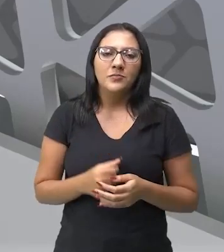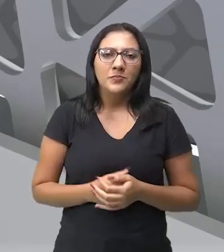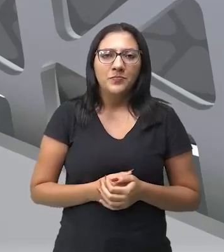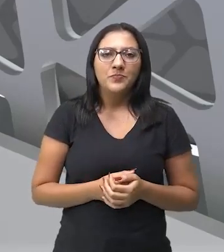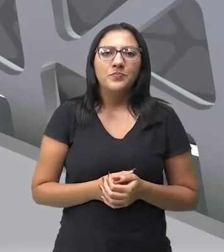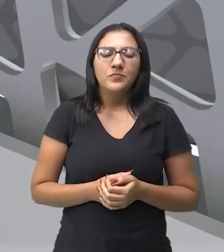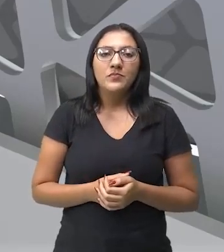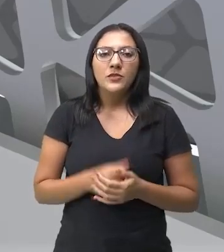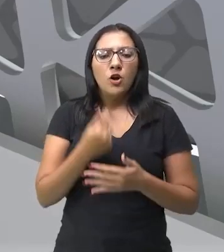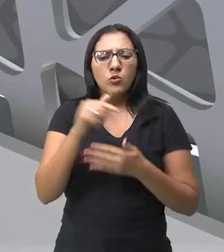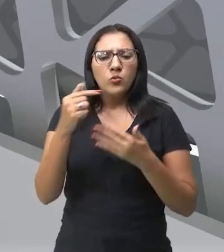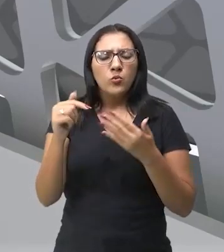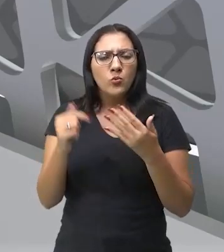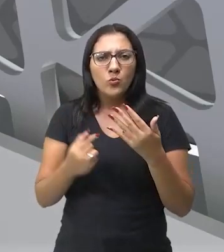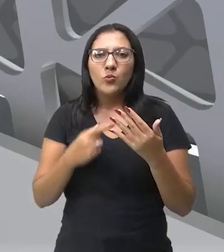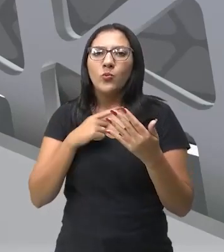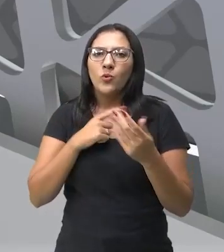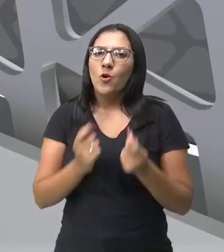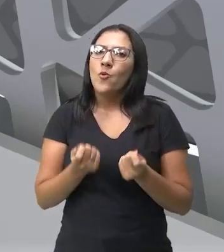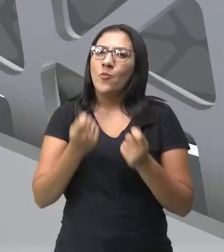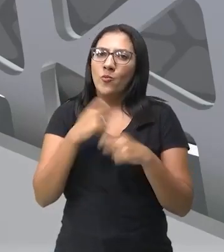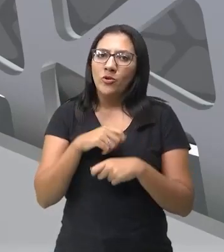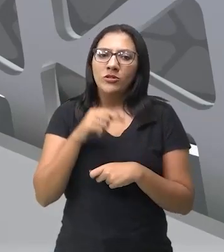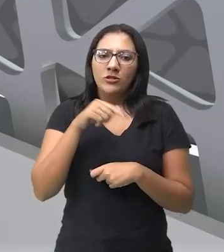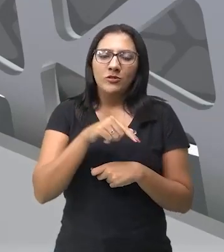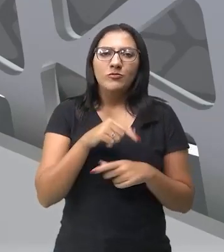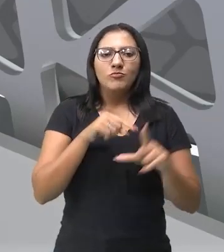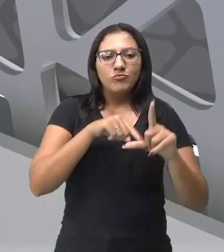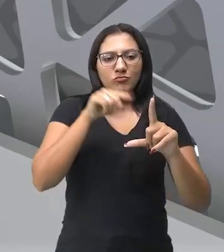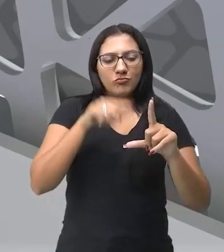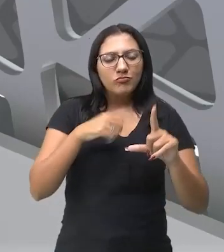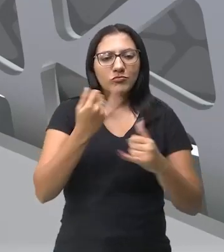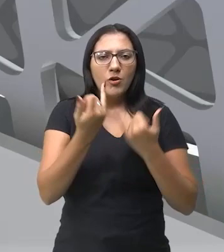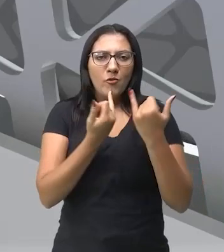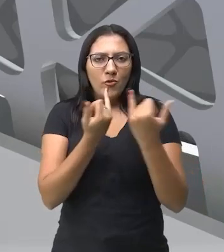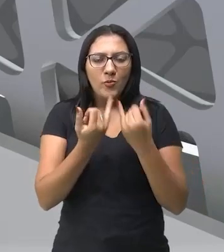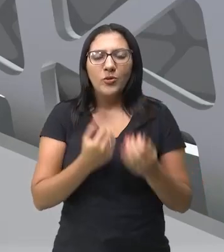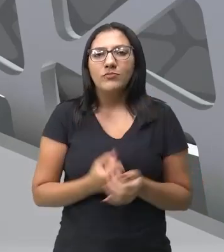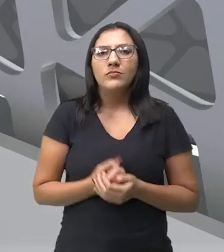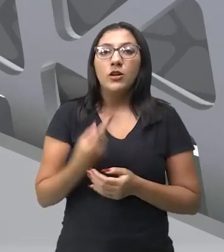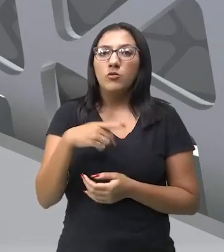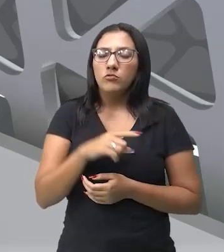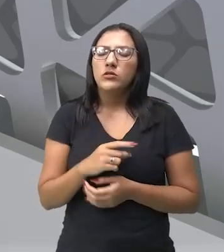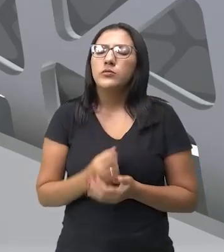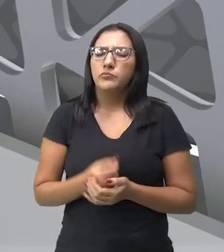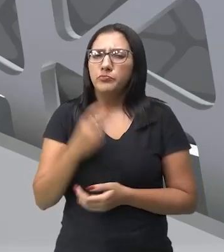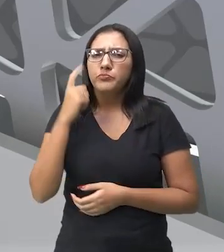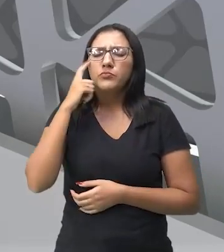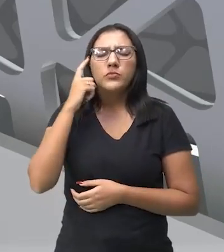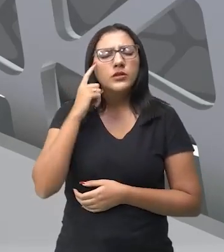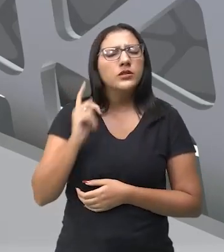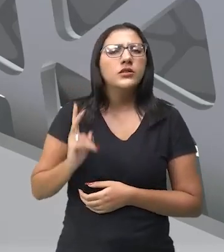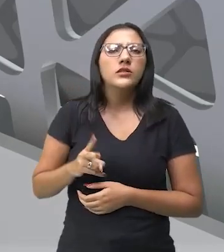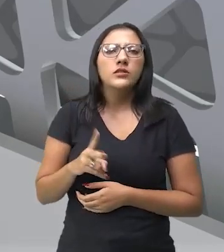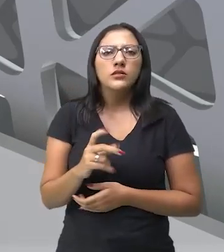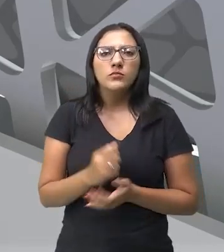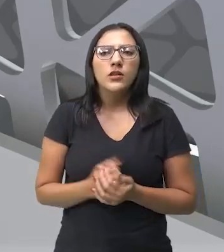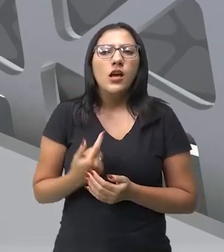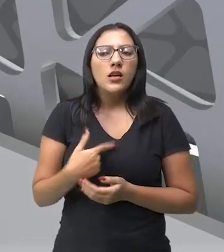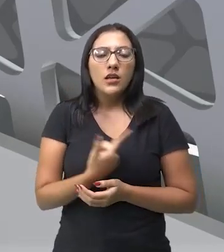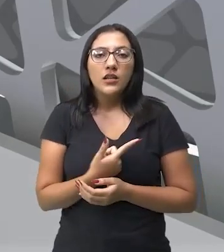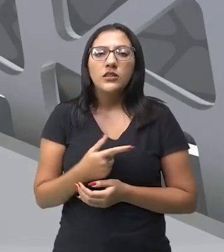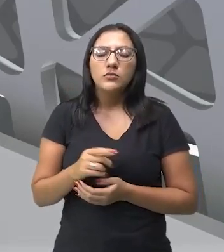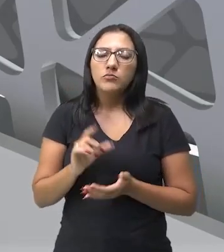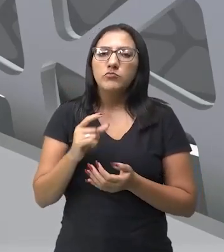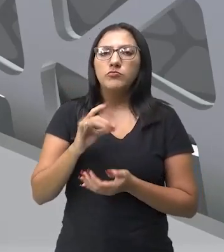gente certamente tem uma informação trabalhada de uma maneira bastante plural, uma informação trabalhada ali dentro de uma